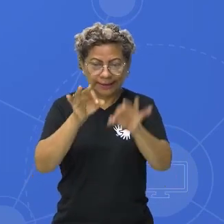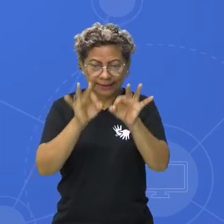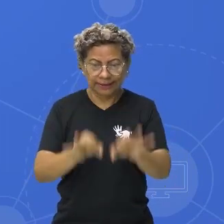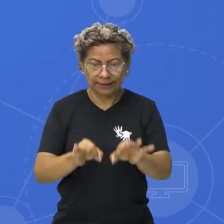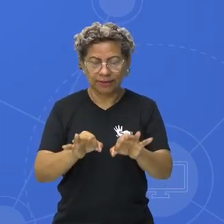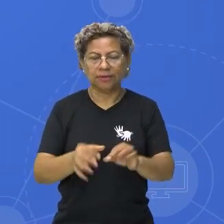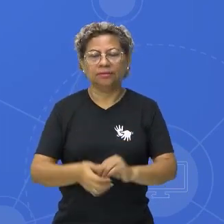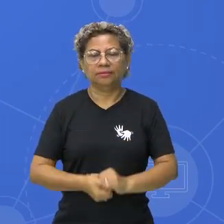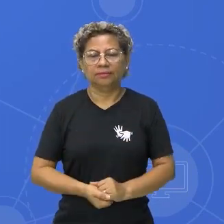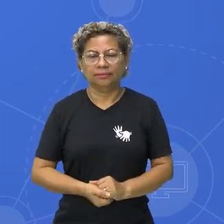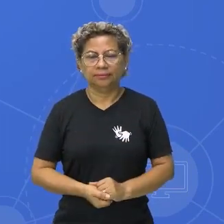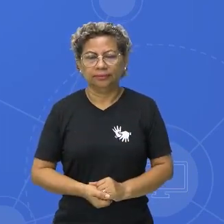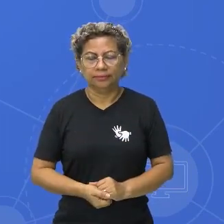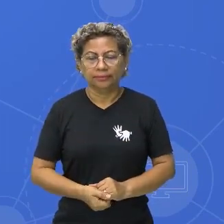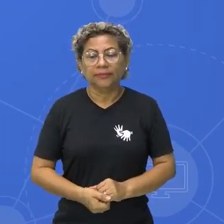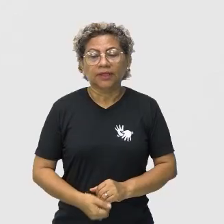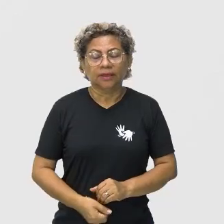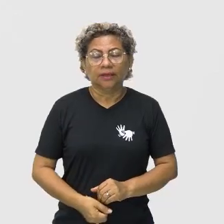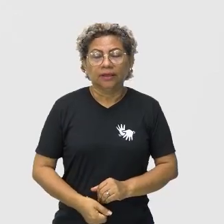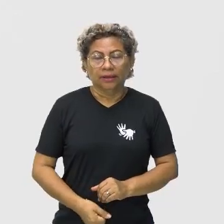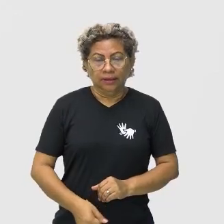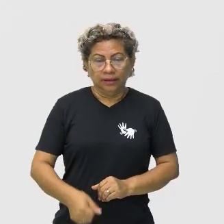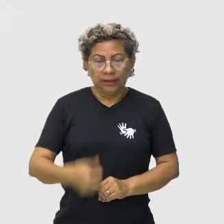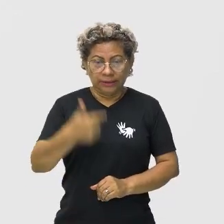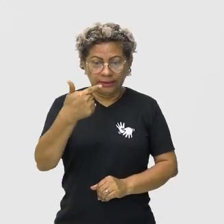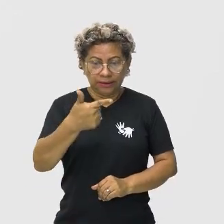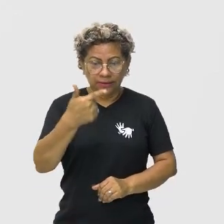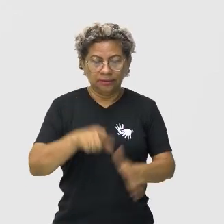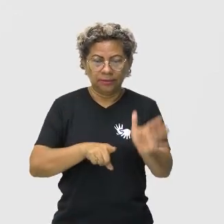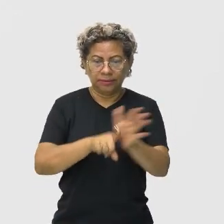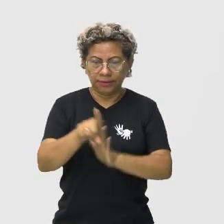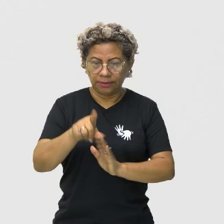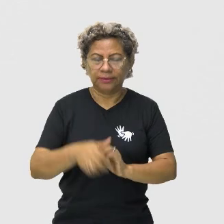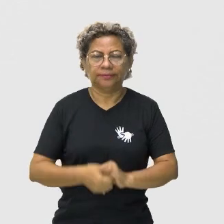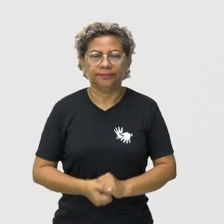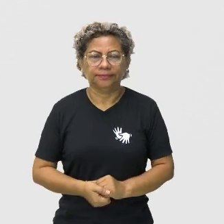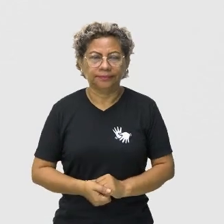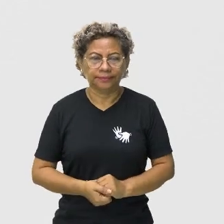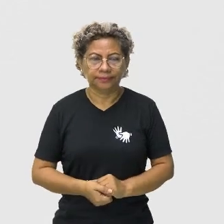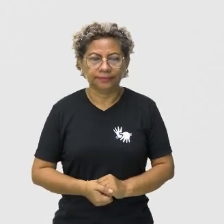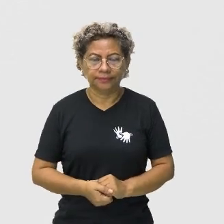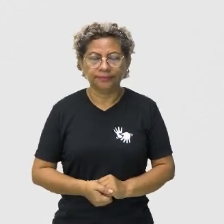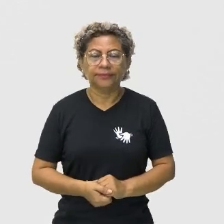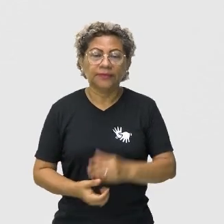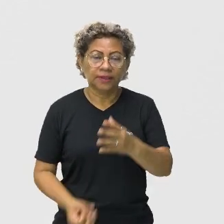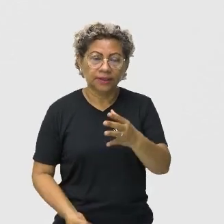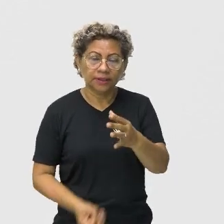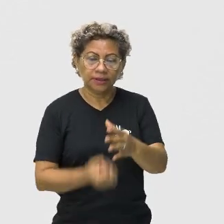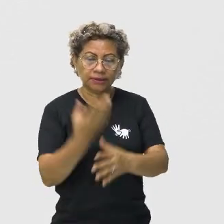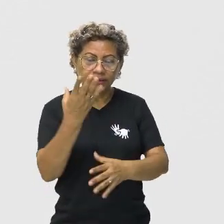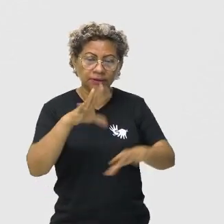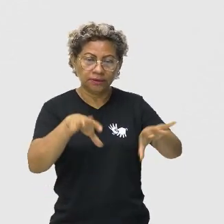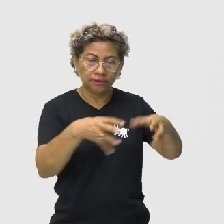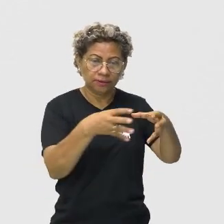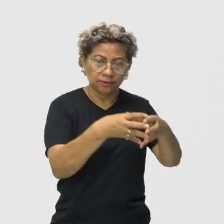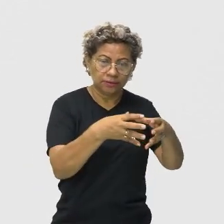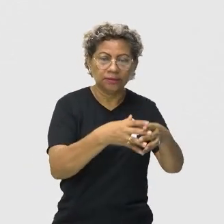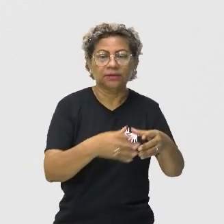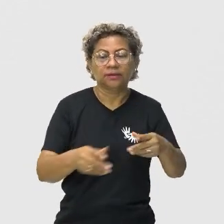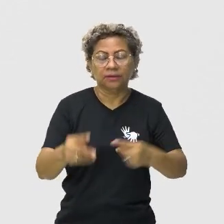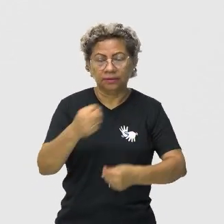ok? E na segunda questão, olha só. É a formação de um bloco econômico se tornou essencial